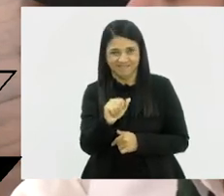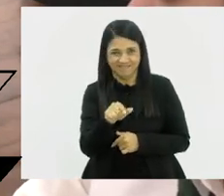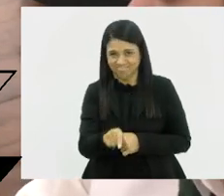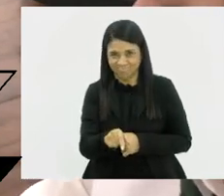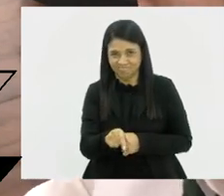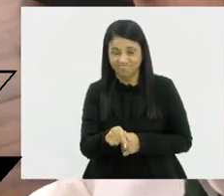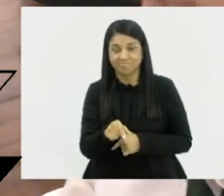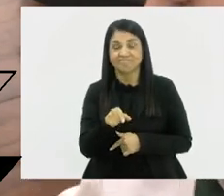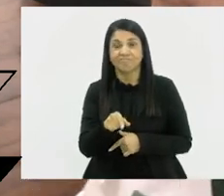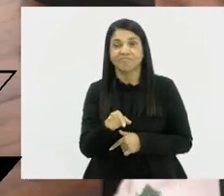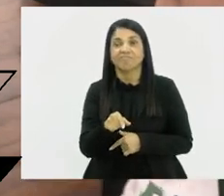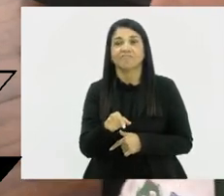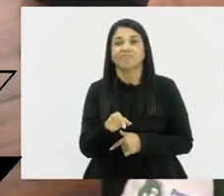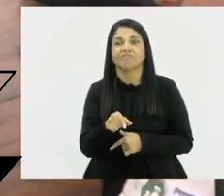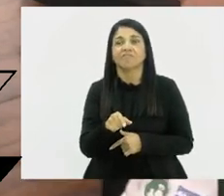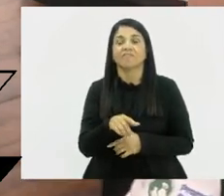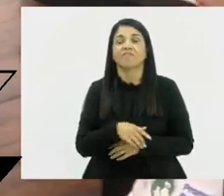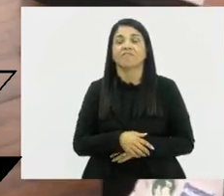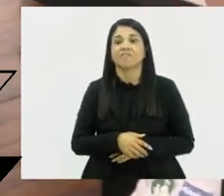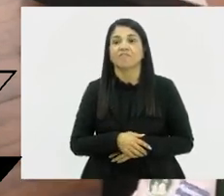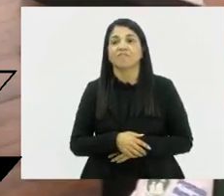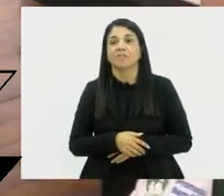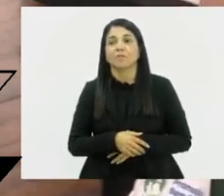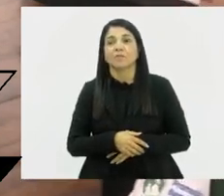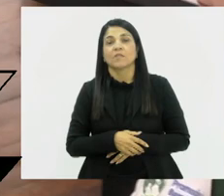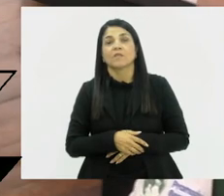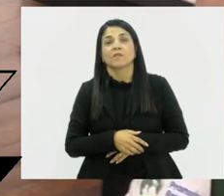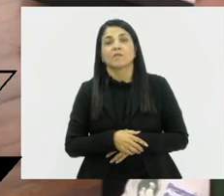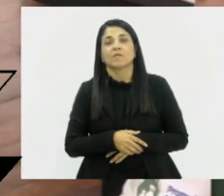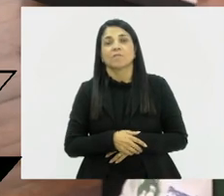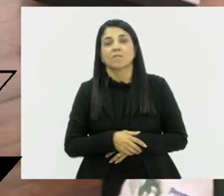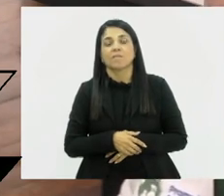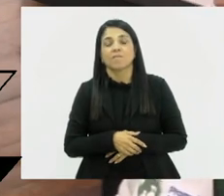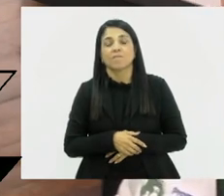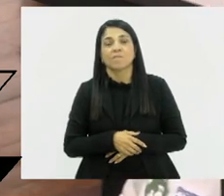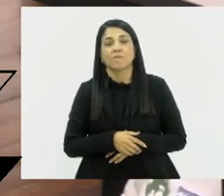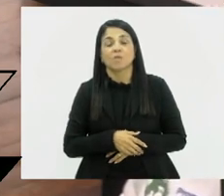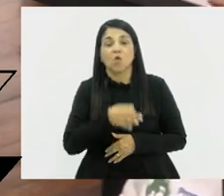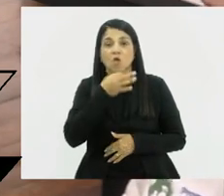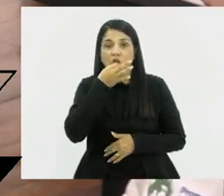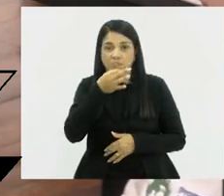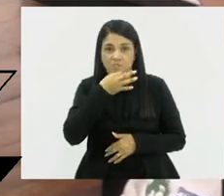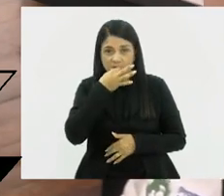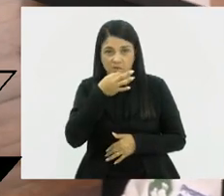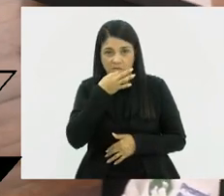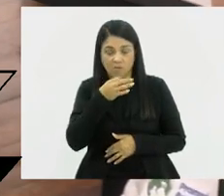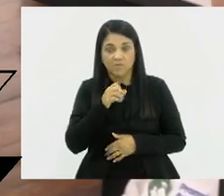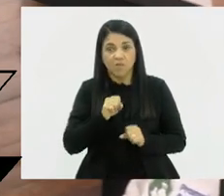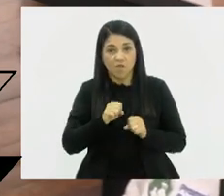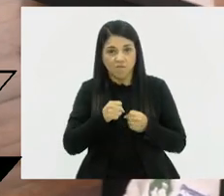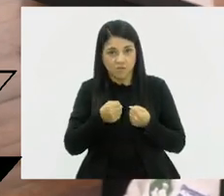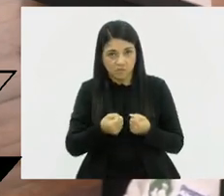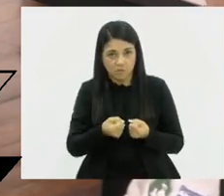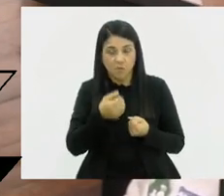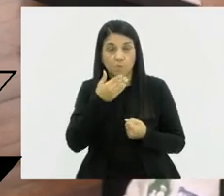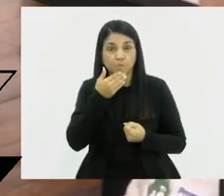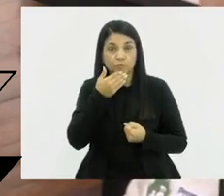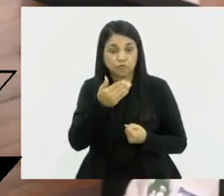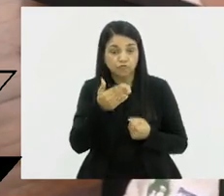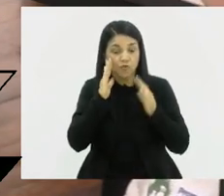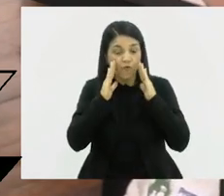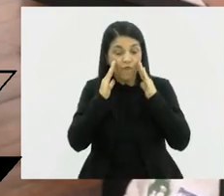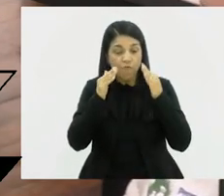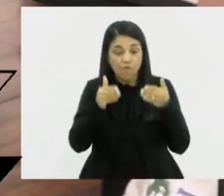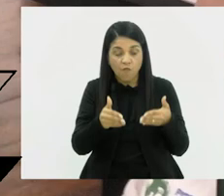o número de intercorrência, né, baixíssimo. Então, eu venho aqui, nessa minha humilde opinião, reforçar o pedido de que a gente foque,